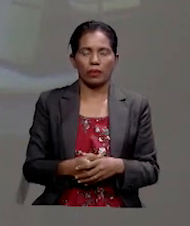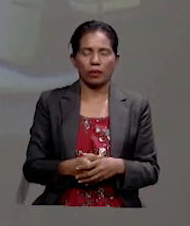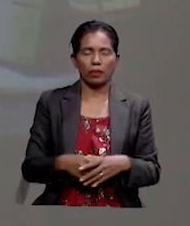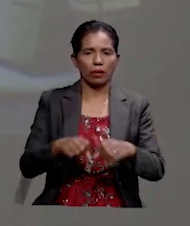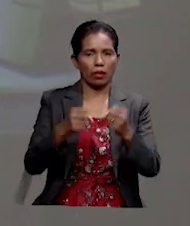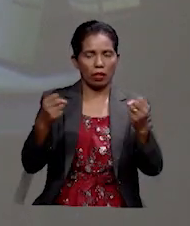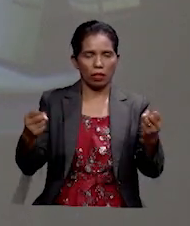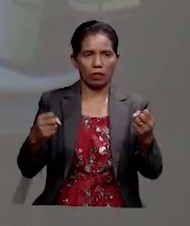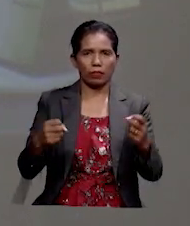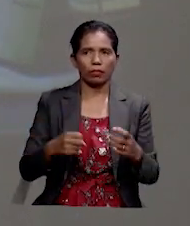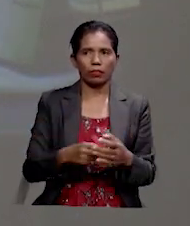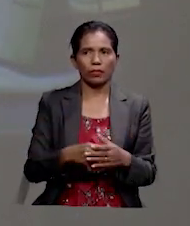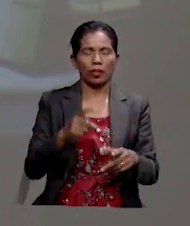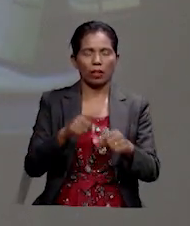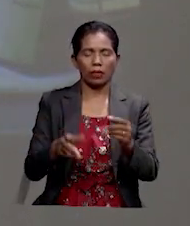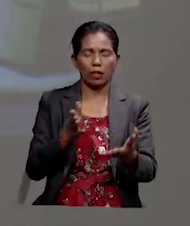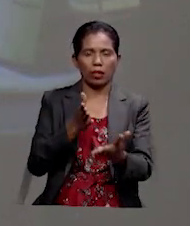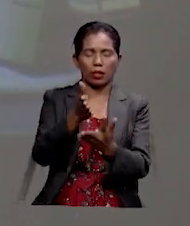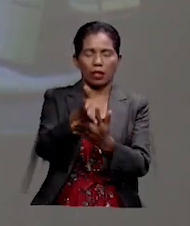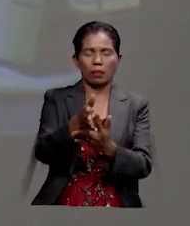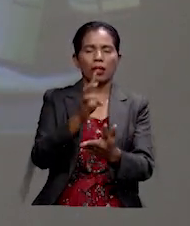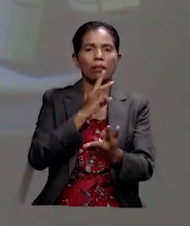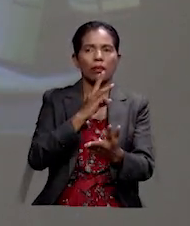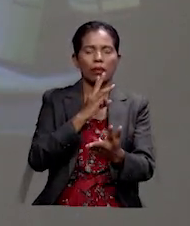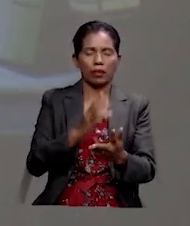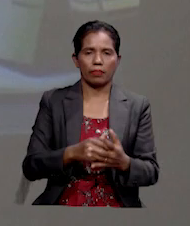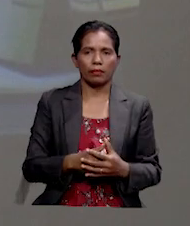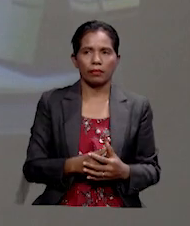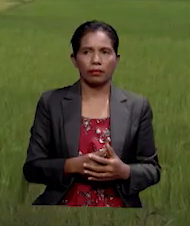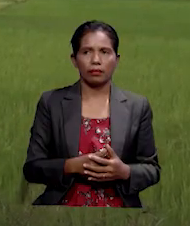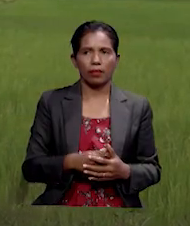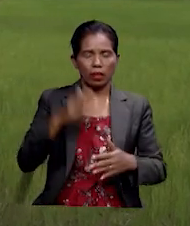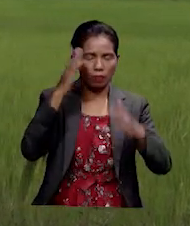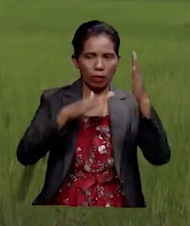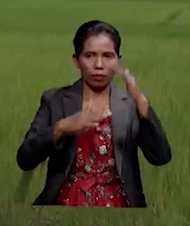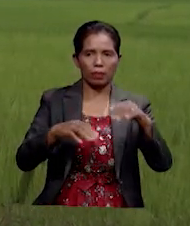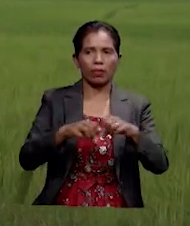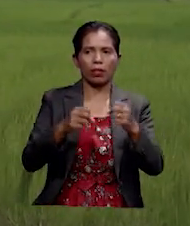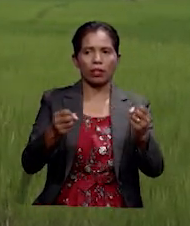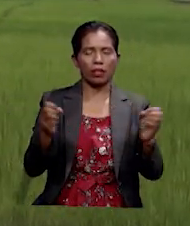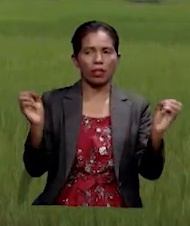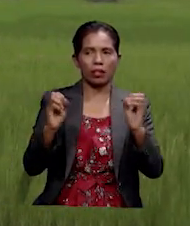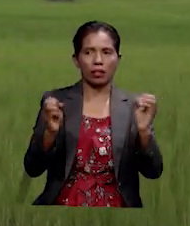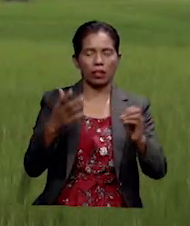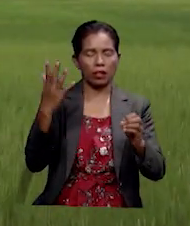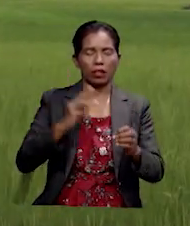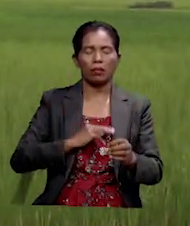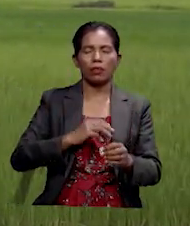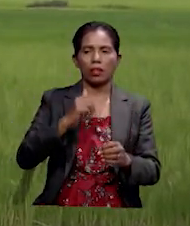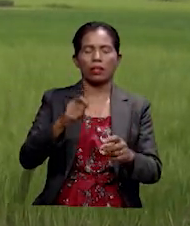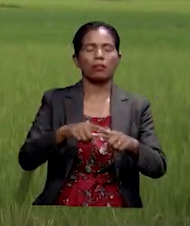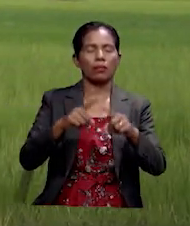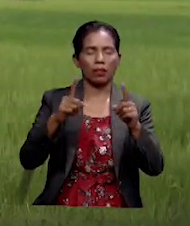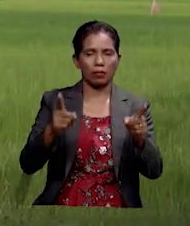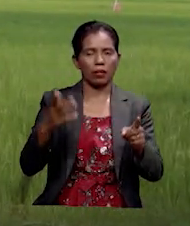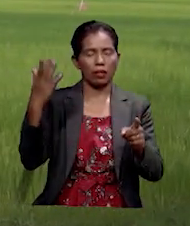kotu kanu botne la bele hatama be sam itu amos la bele ba problema irrigação at ne la os acontece de tia Maliana mai be ia